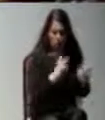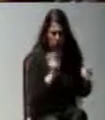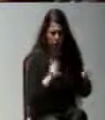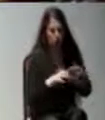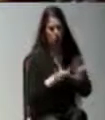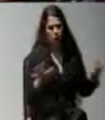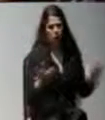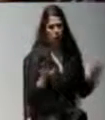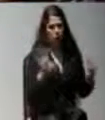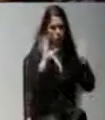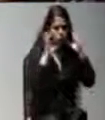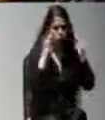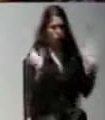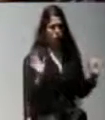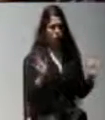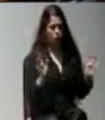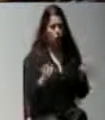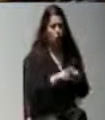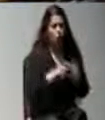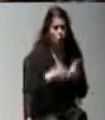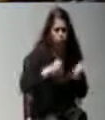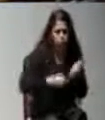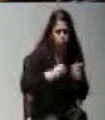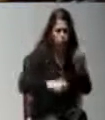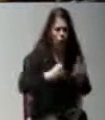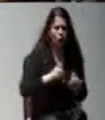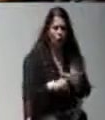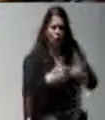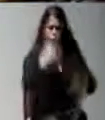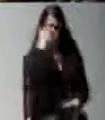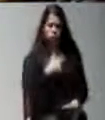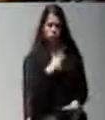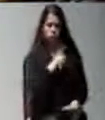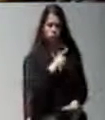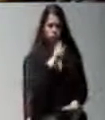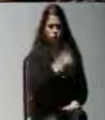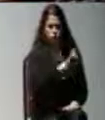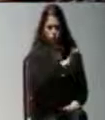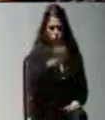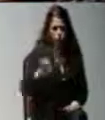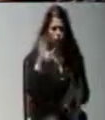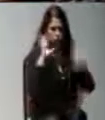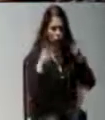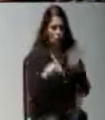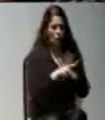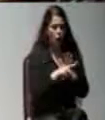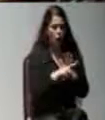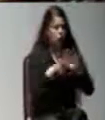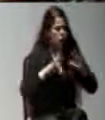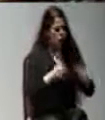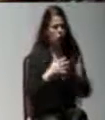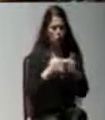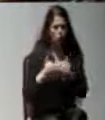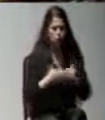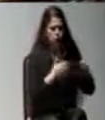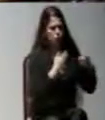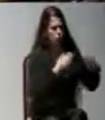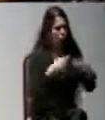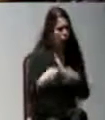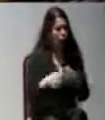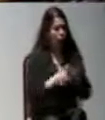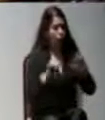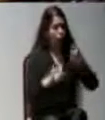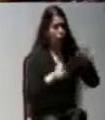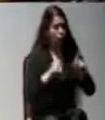demanda luta por autonomia é verdadeira para todas as reivindicações desse tipo de ataques